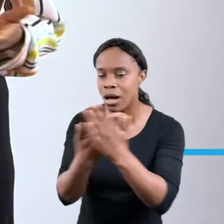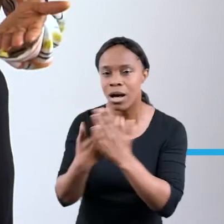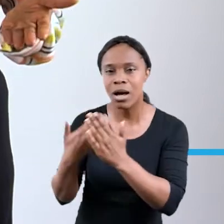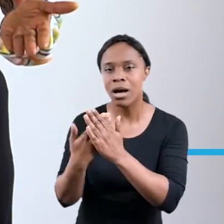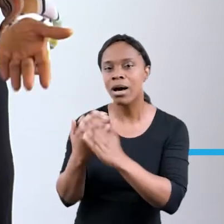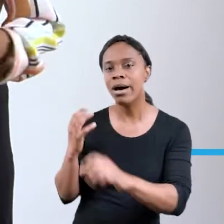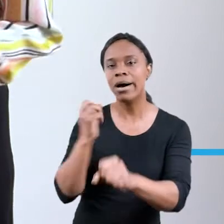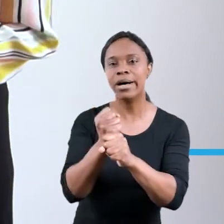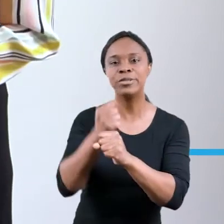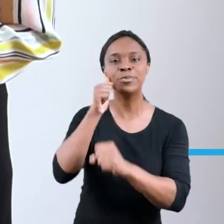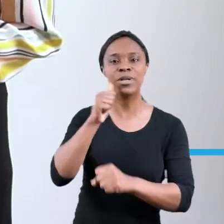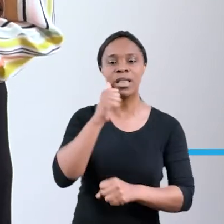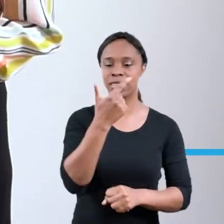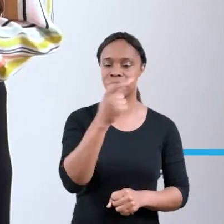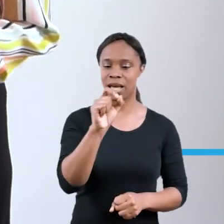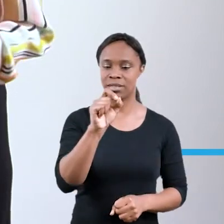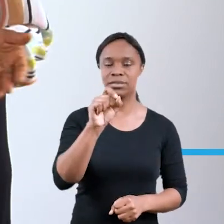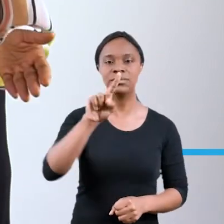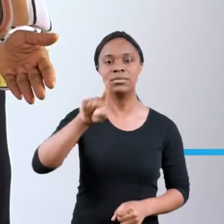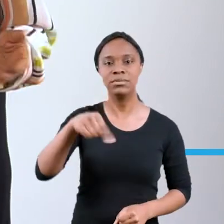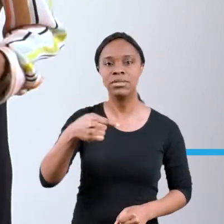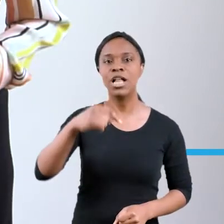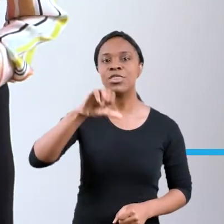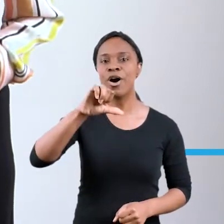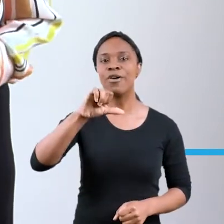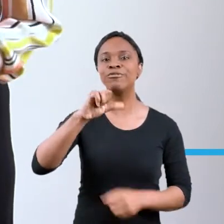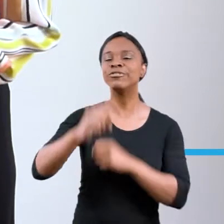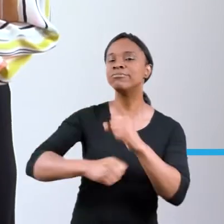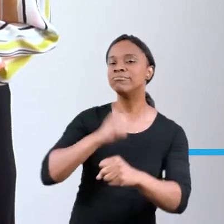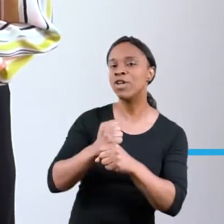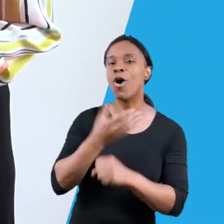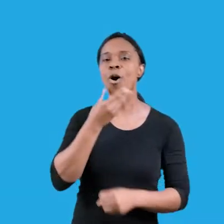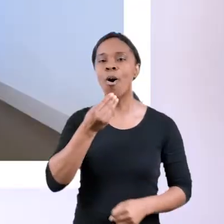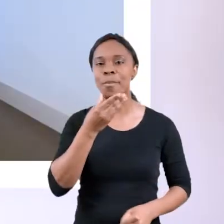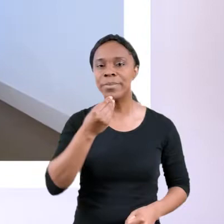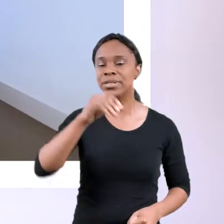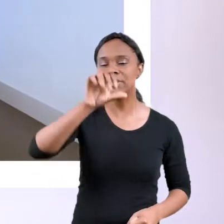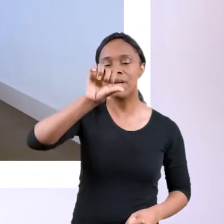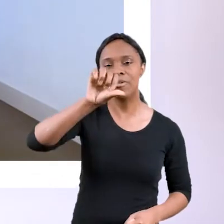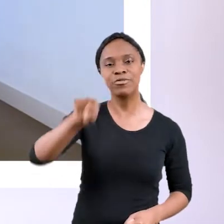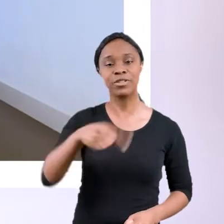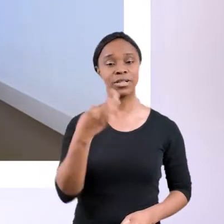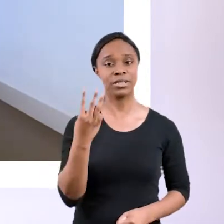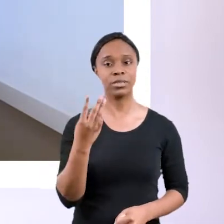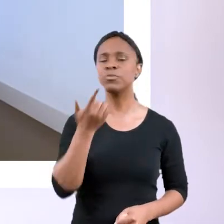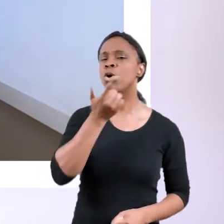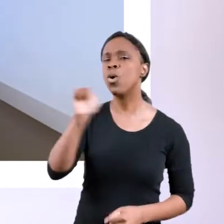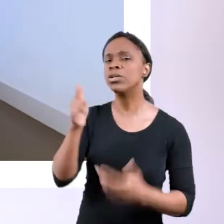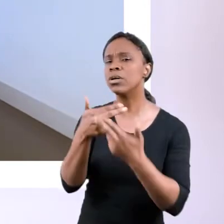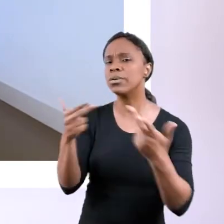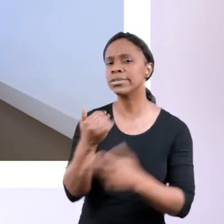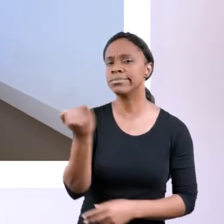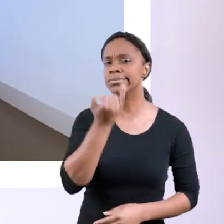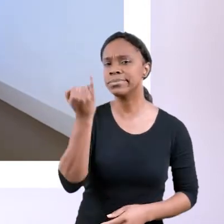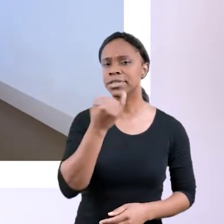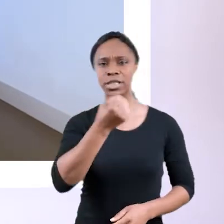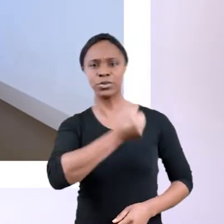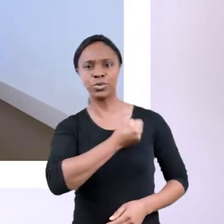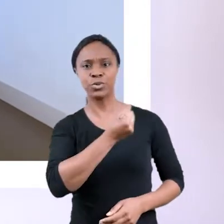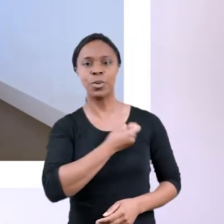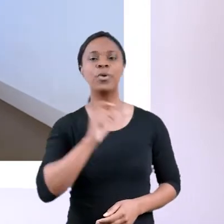mulheres era 10,6 anos e a dos homens 9,3. A outra realidade revelada pelos números é a